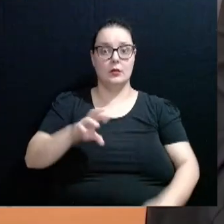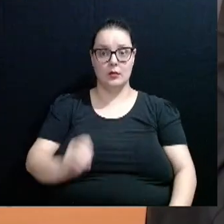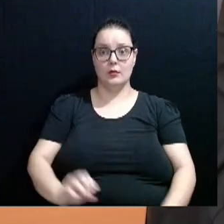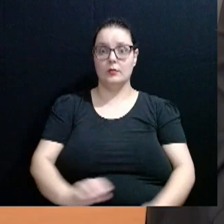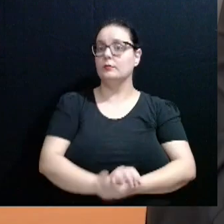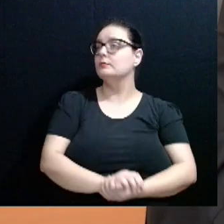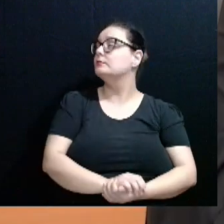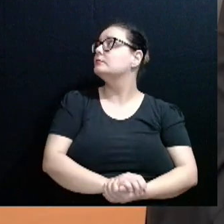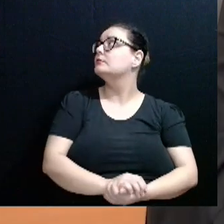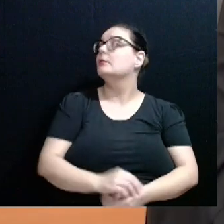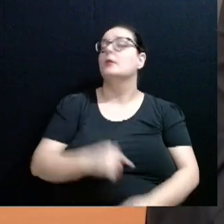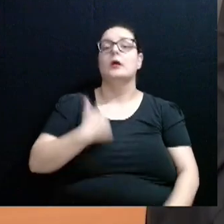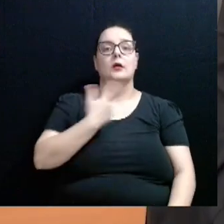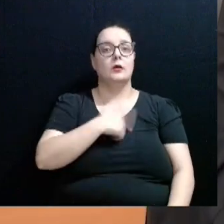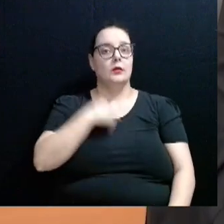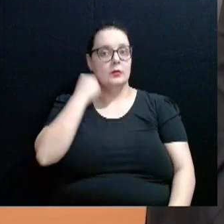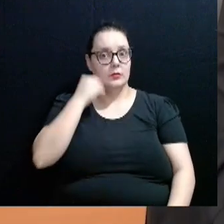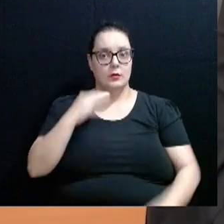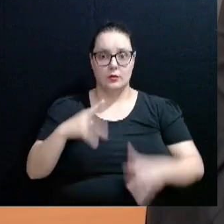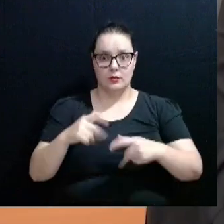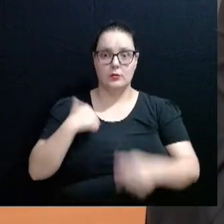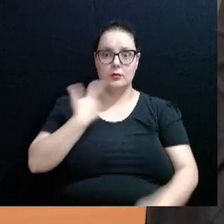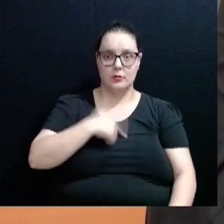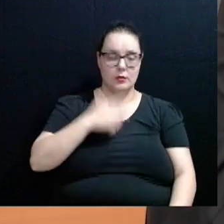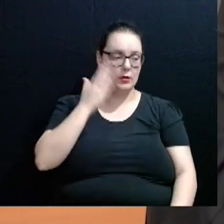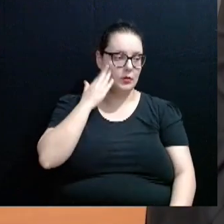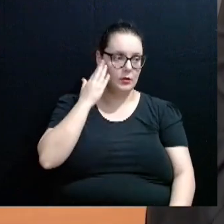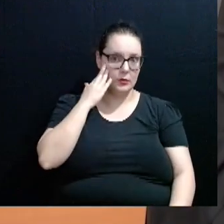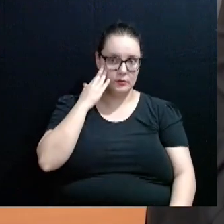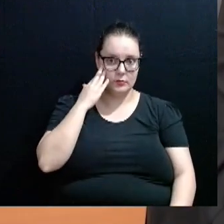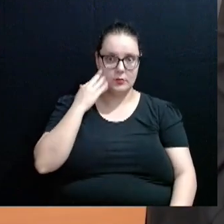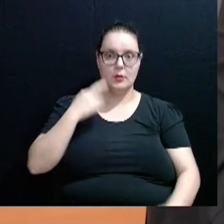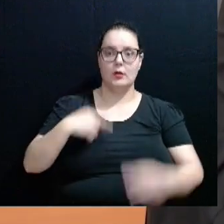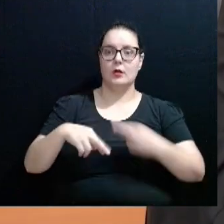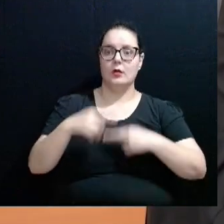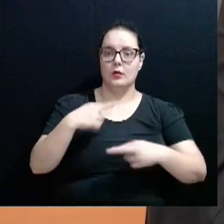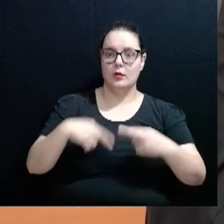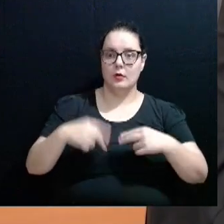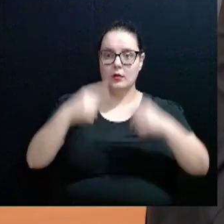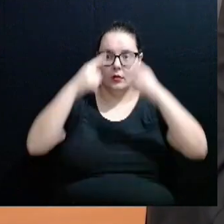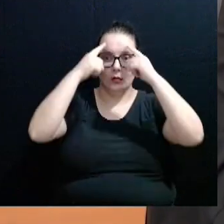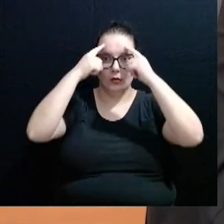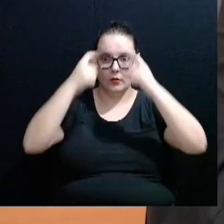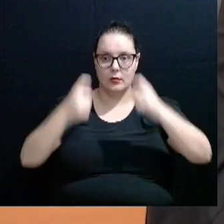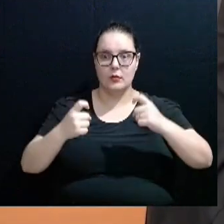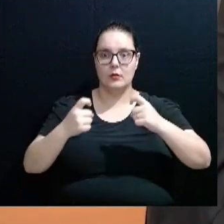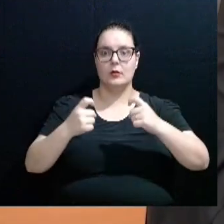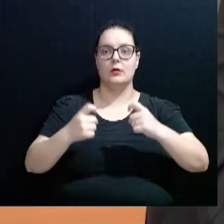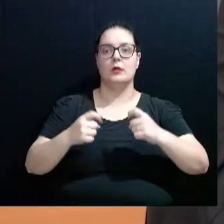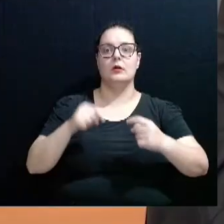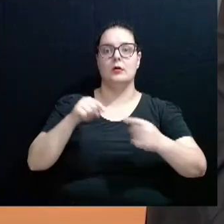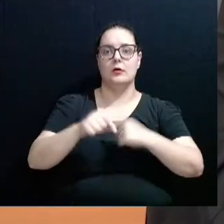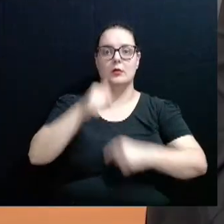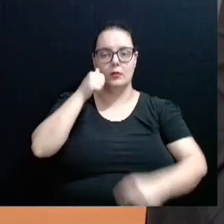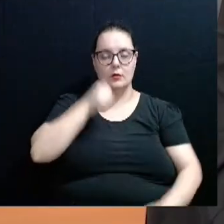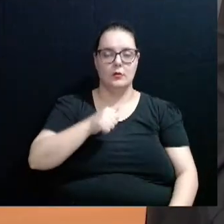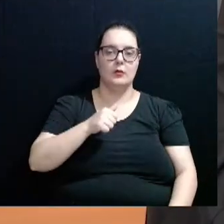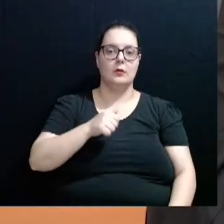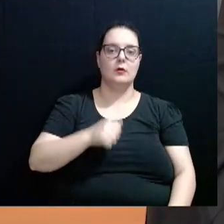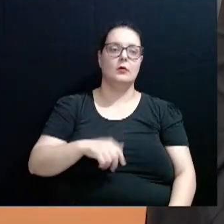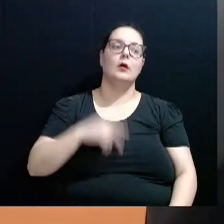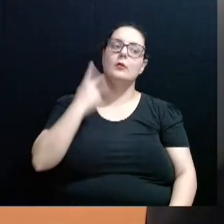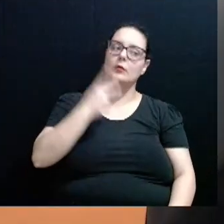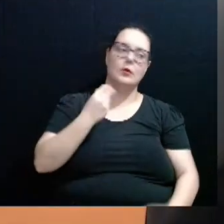nós sabemos, na questão da violência contra a mulher, a forma como as políticas são implementadas faz